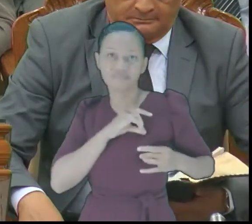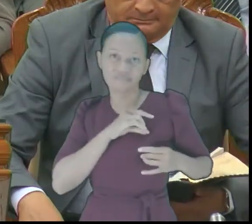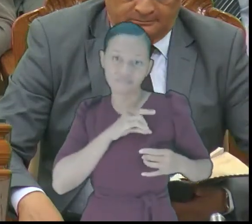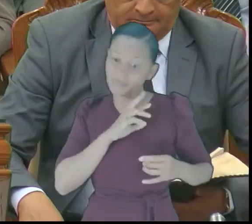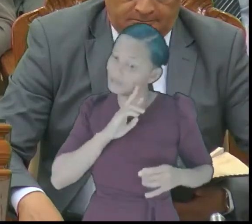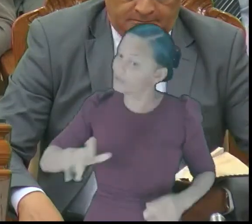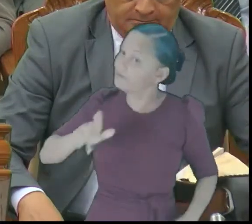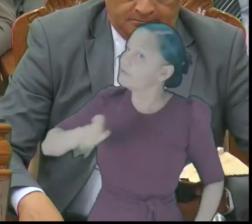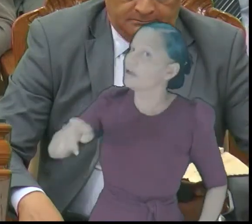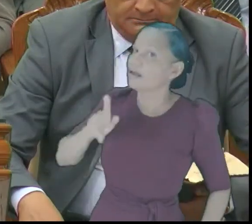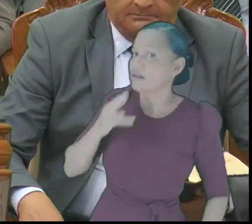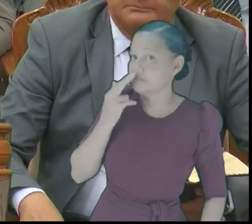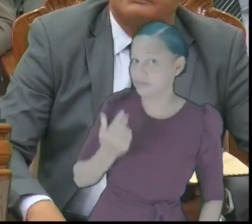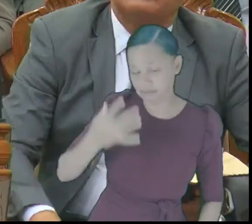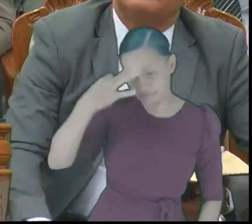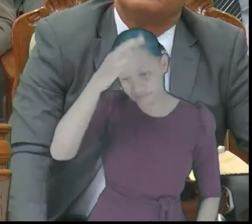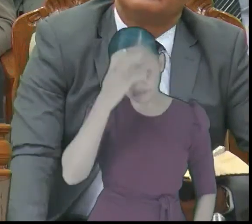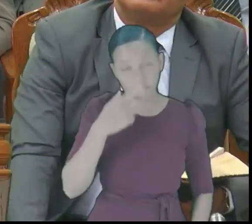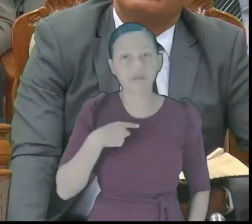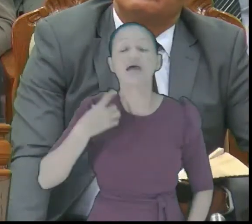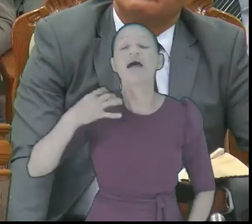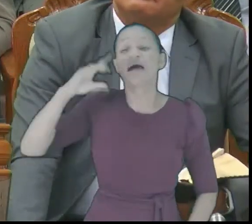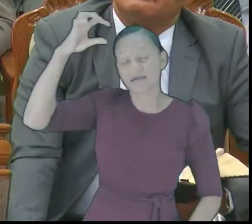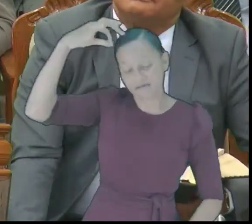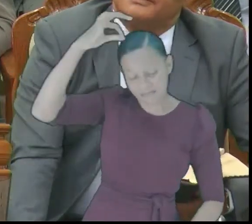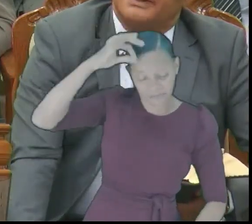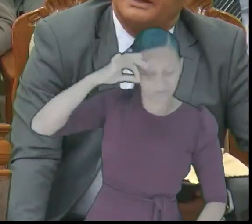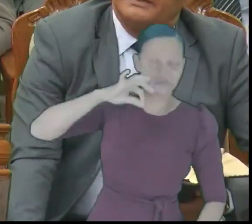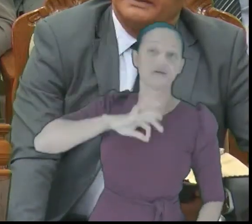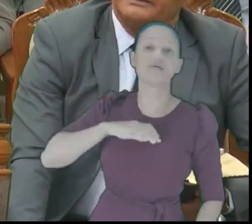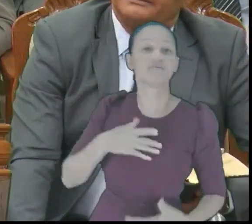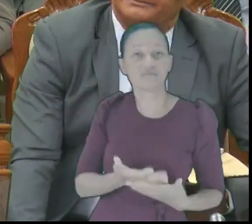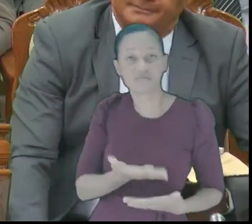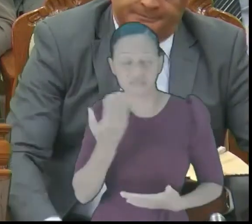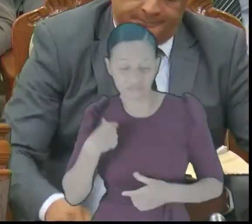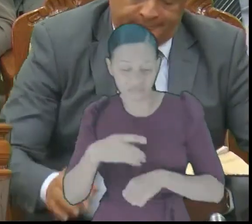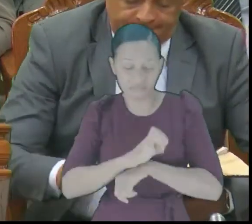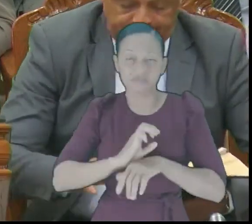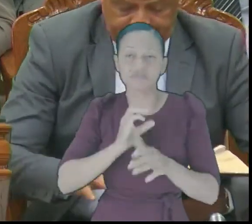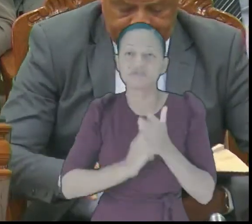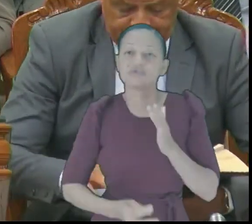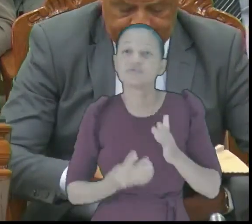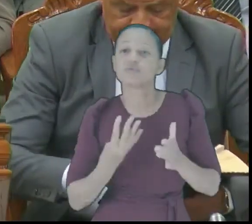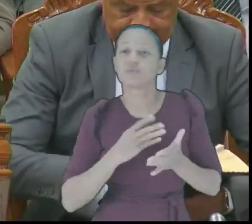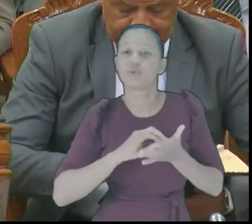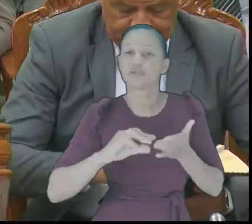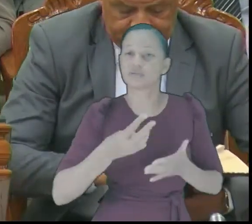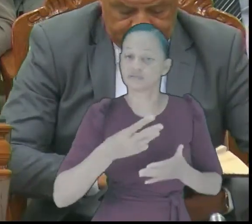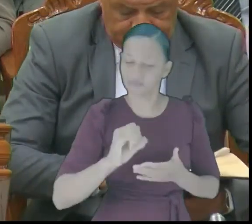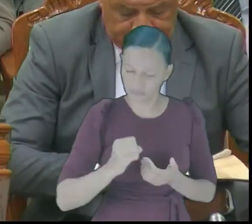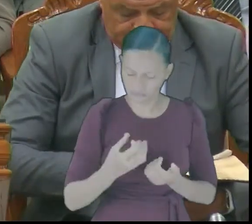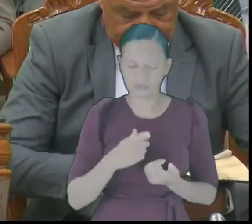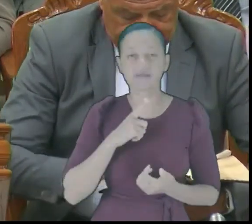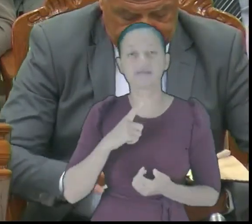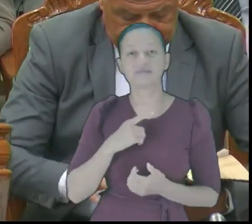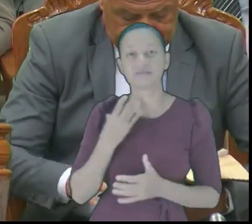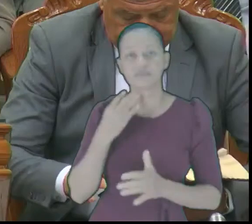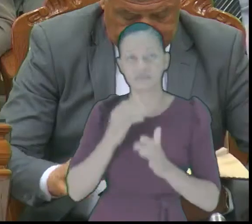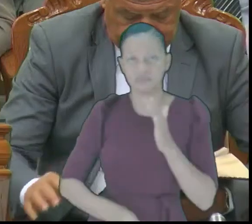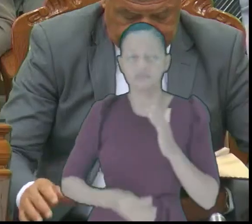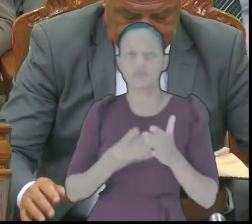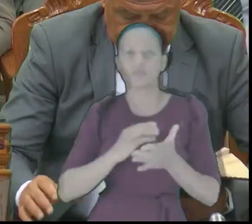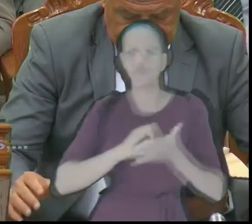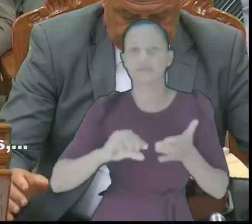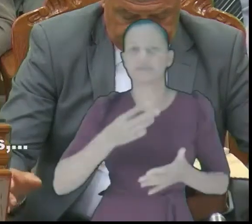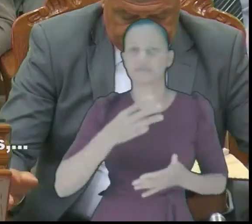é o batismo com o Espírito Santo, é a presença do Espírito Santo. Vamos ver Efésios 4:30. Paulo fala disso em Efésios 4:30.